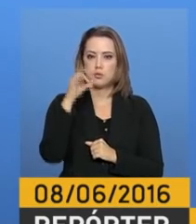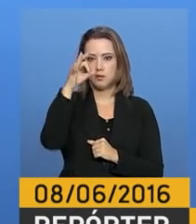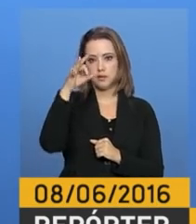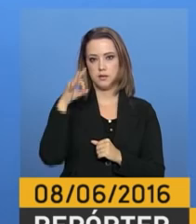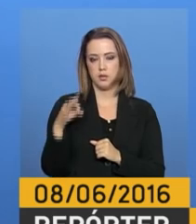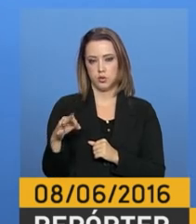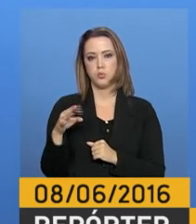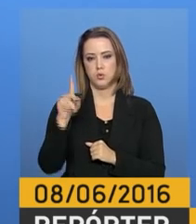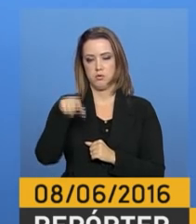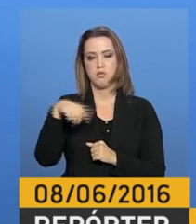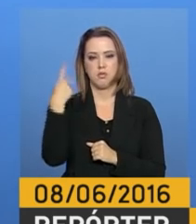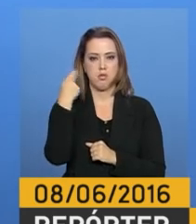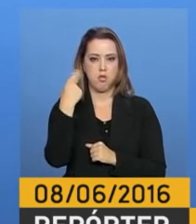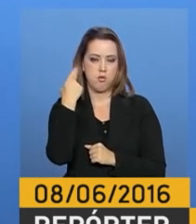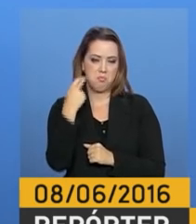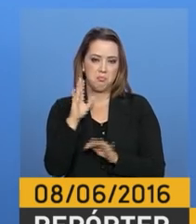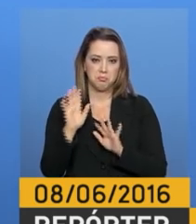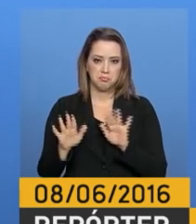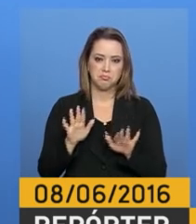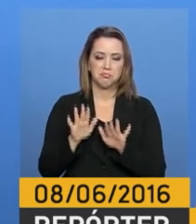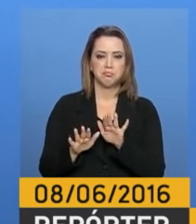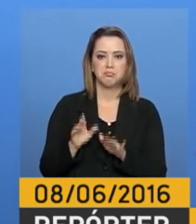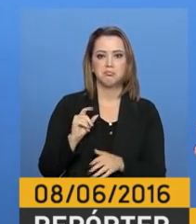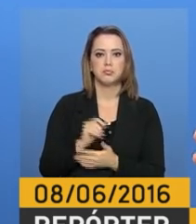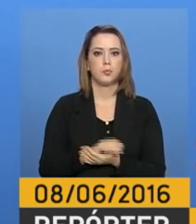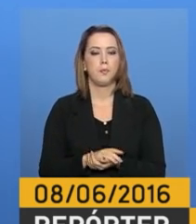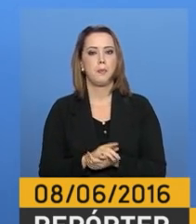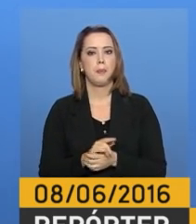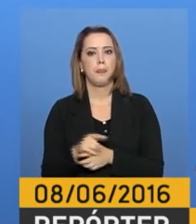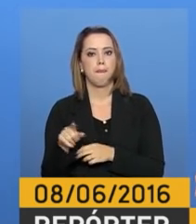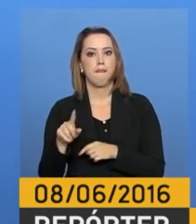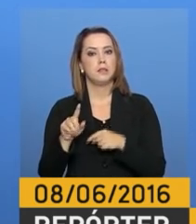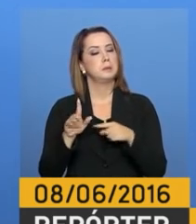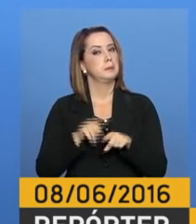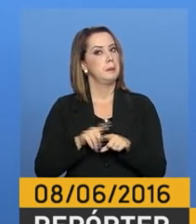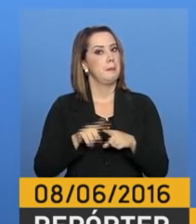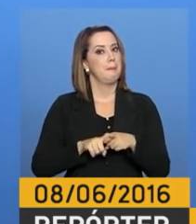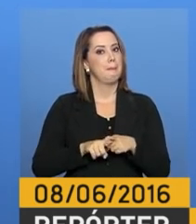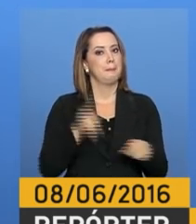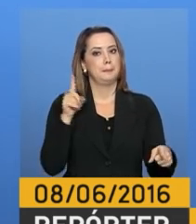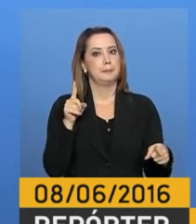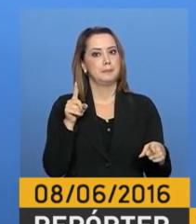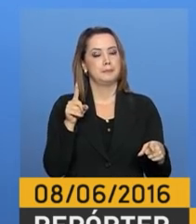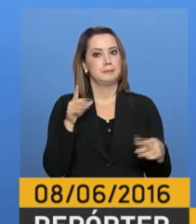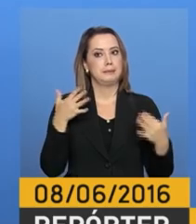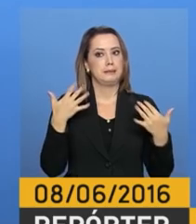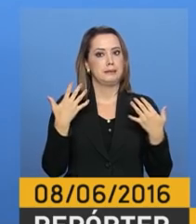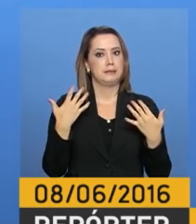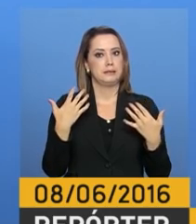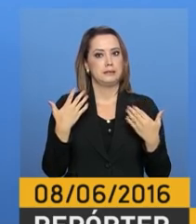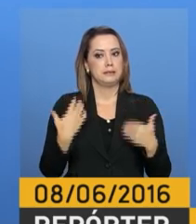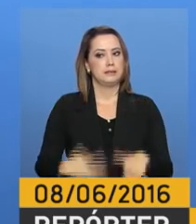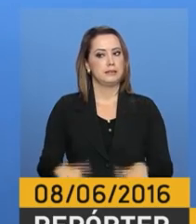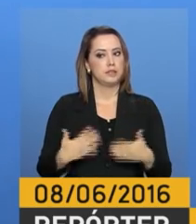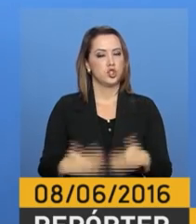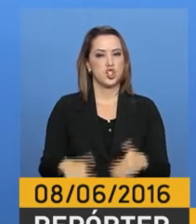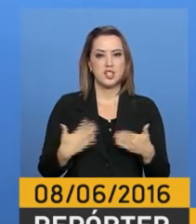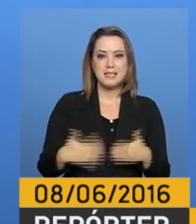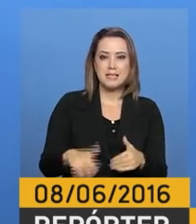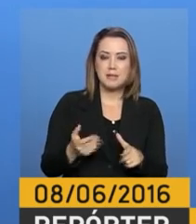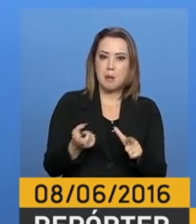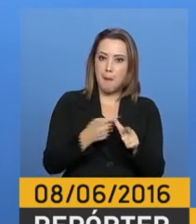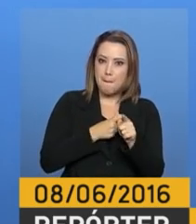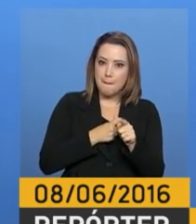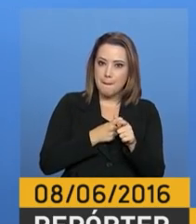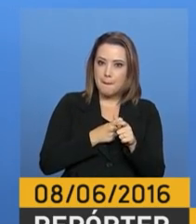que é normal é um crescimento moderado Ah e no entanto as despesas públicas cresceram mais